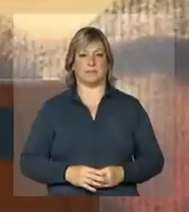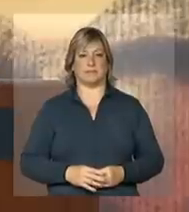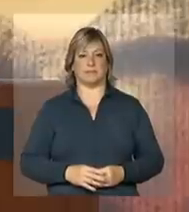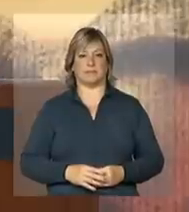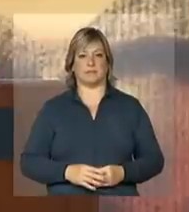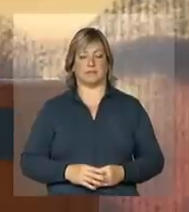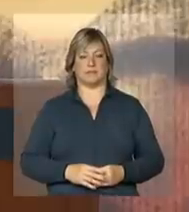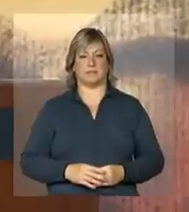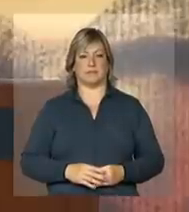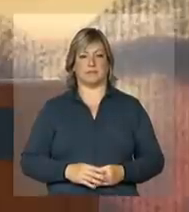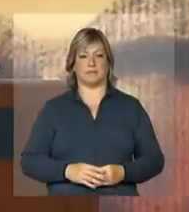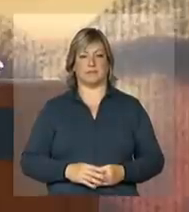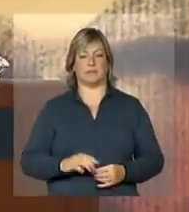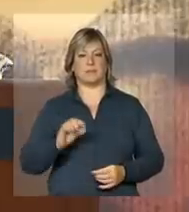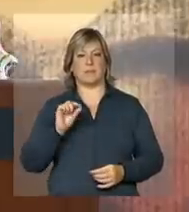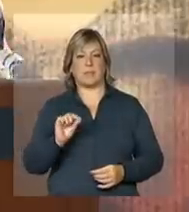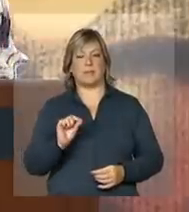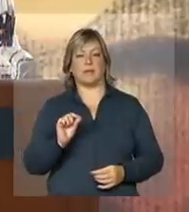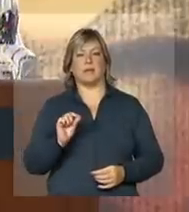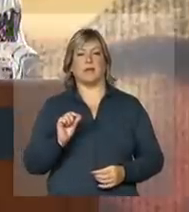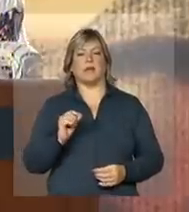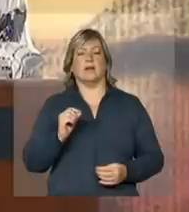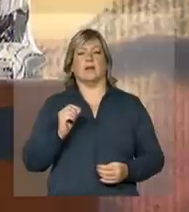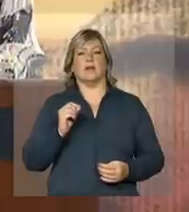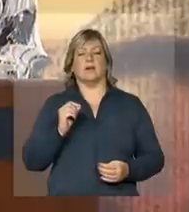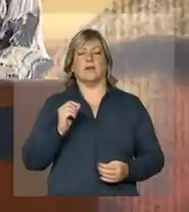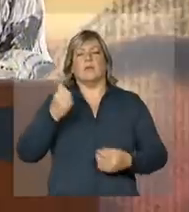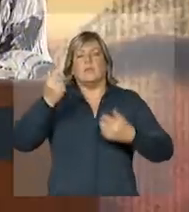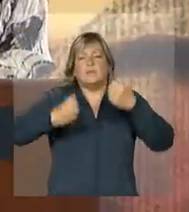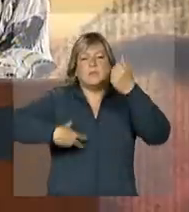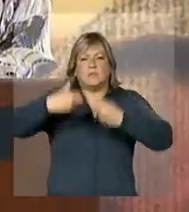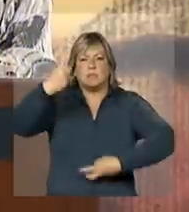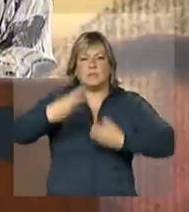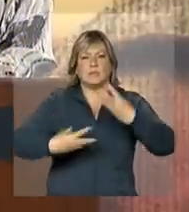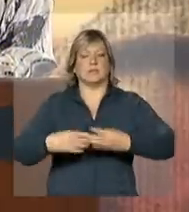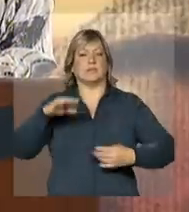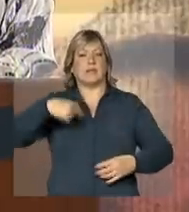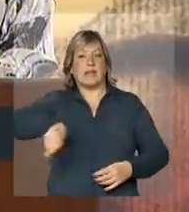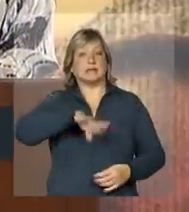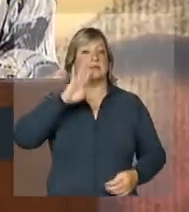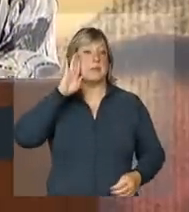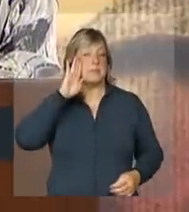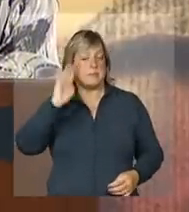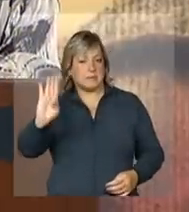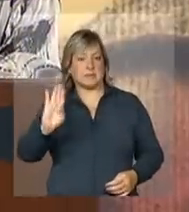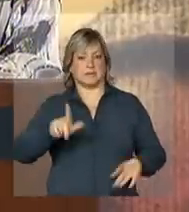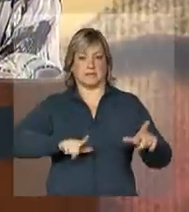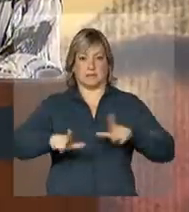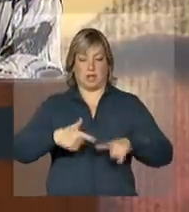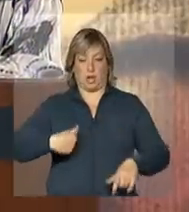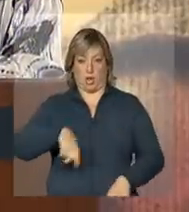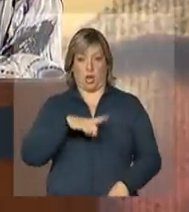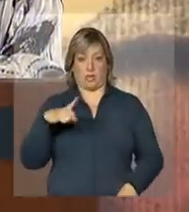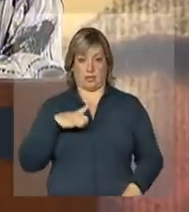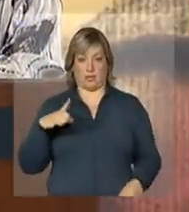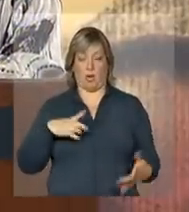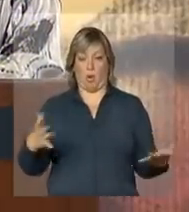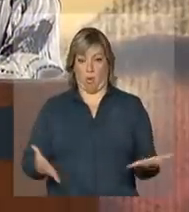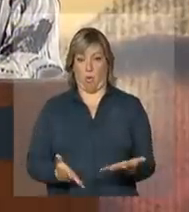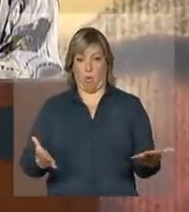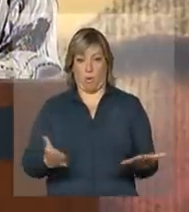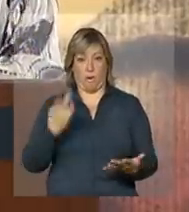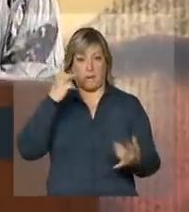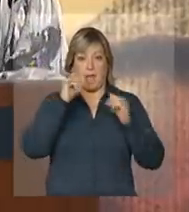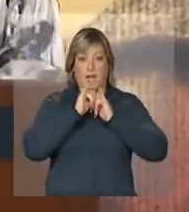a o detalhamento eh dessas principais iniciativas que temos hoje para